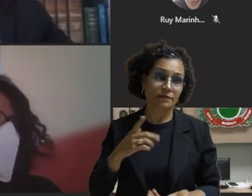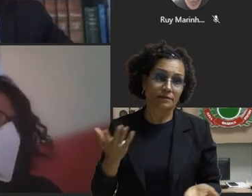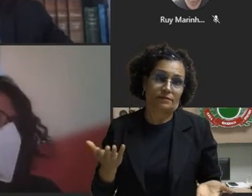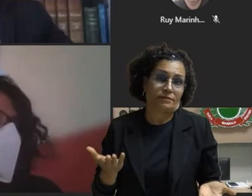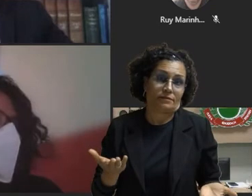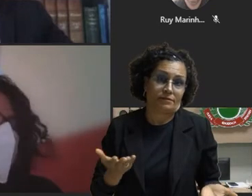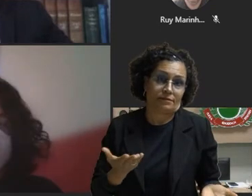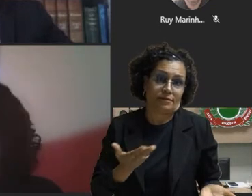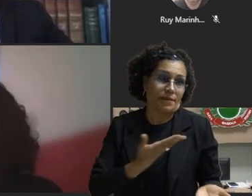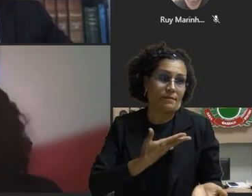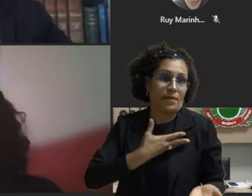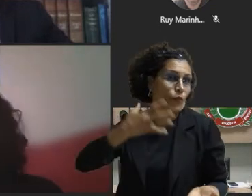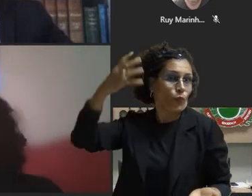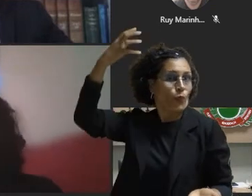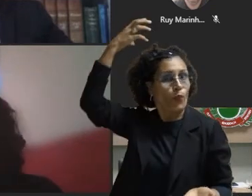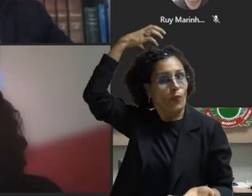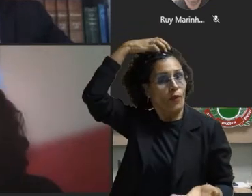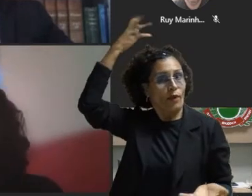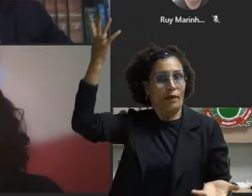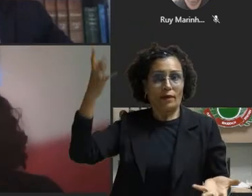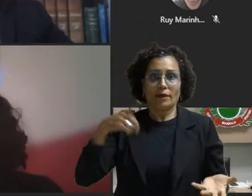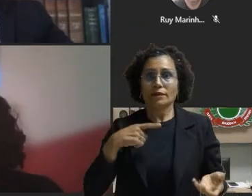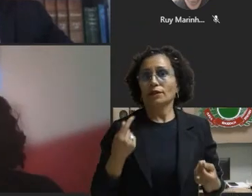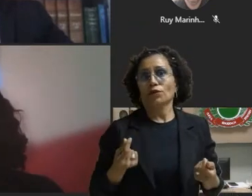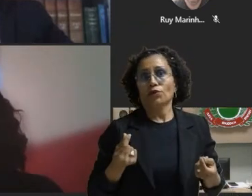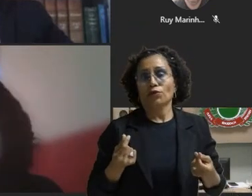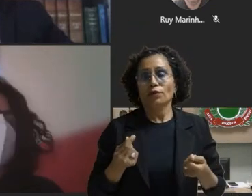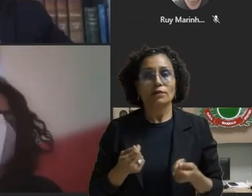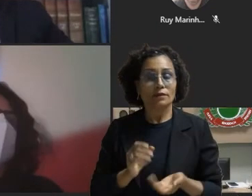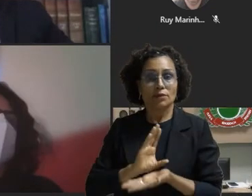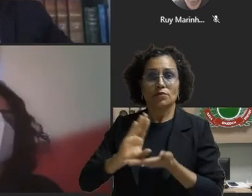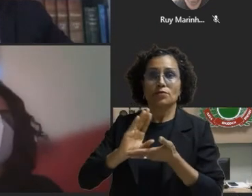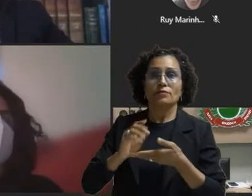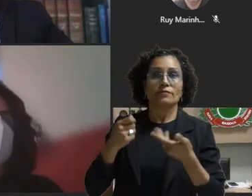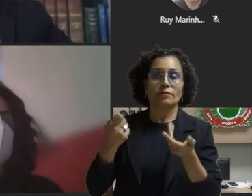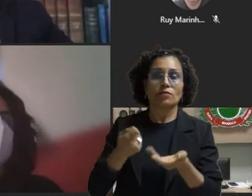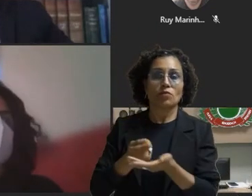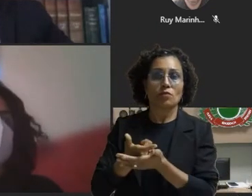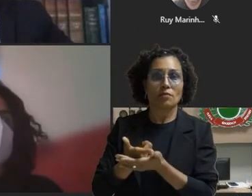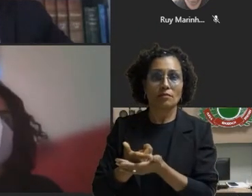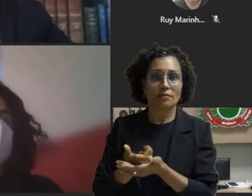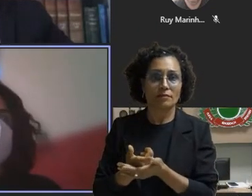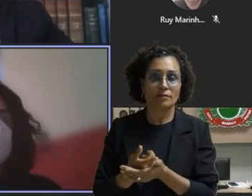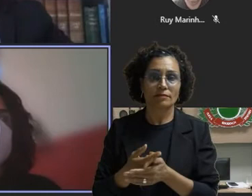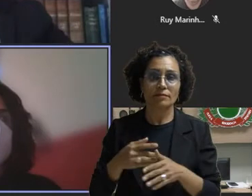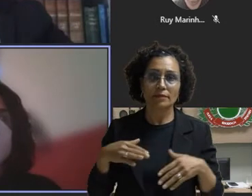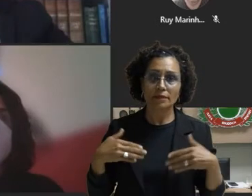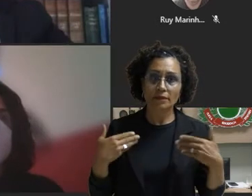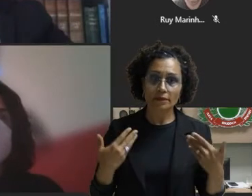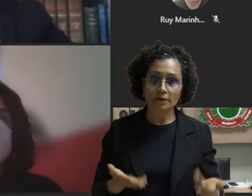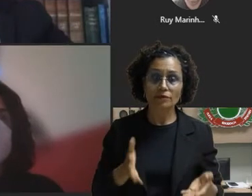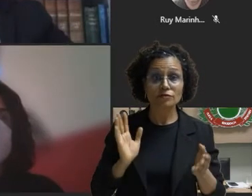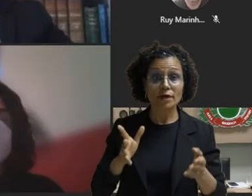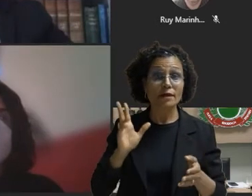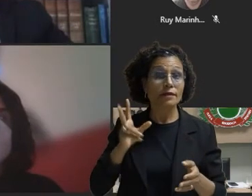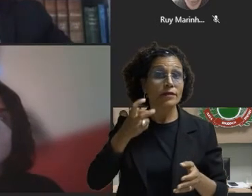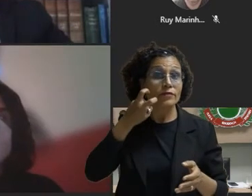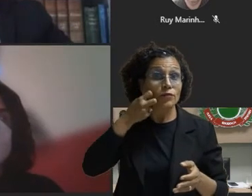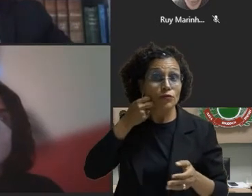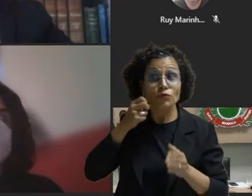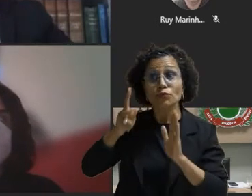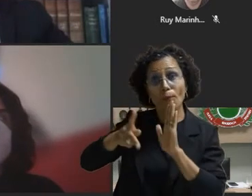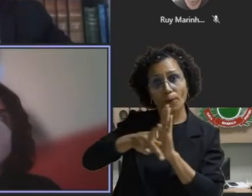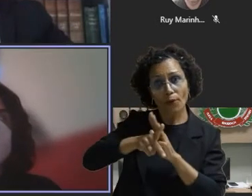poder ter... Alguém tinha recursos e falou, me dá um terreno que eu construo. Quer dizer, ele já teve o lucro com o próprio